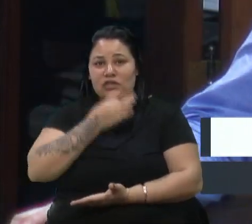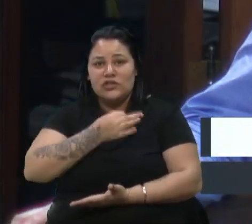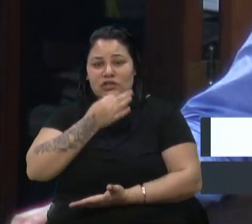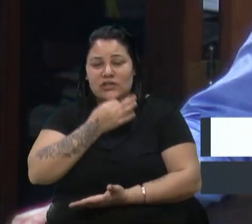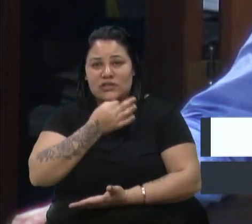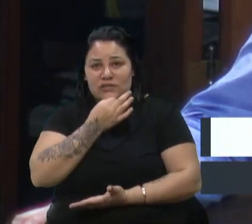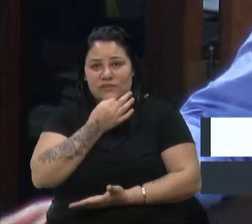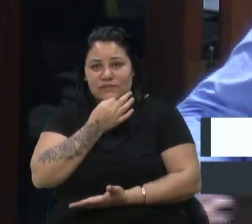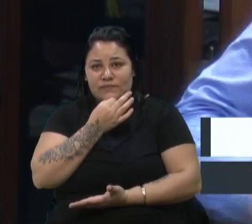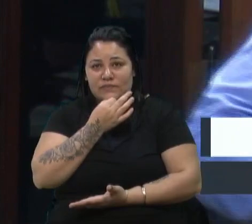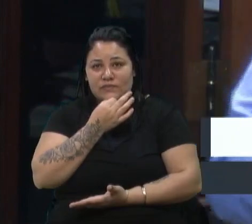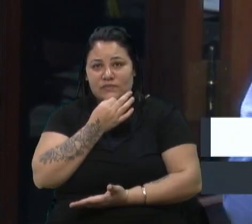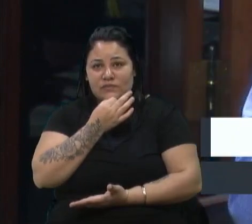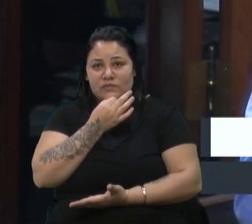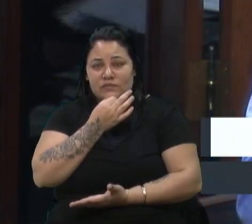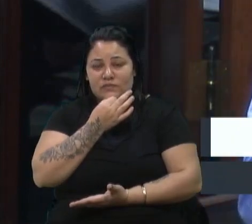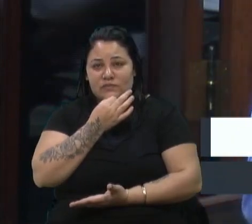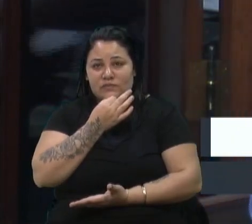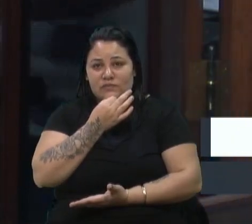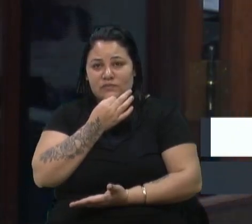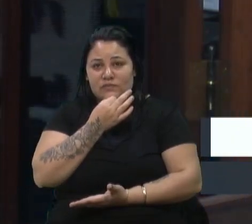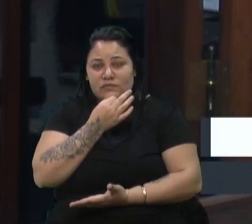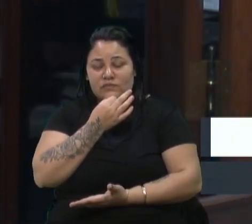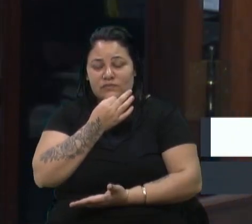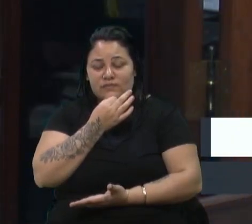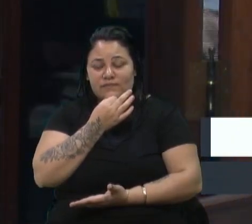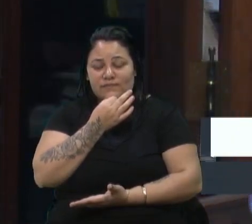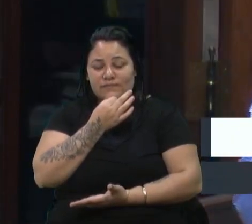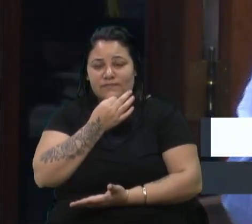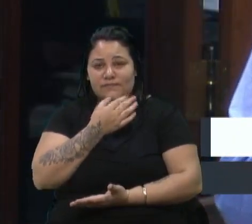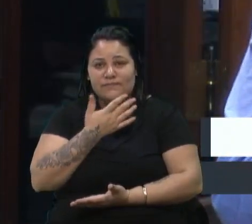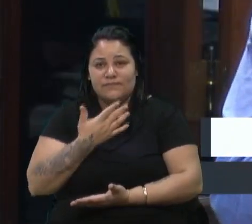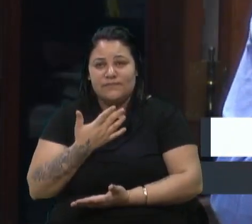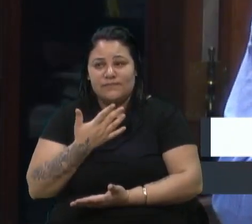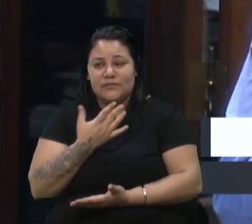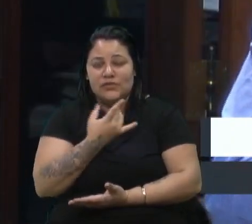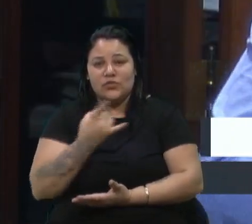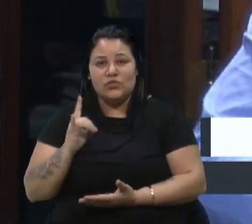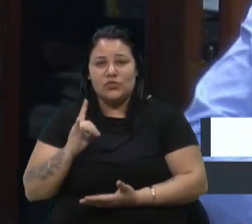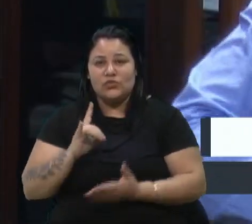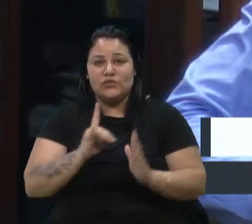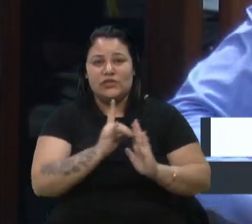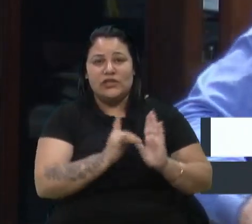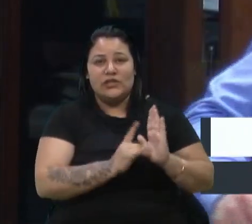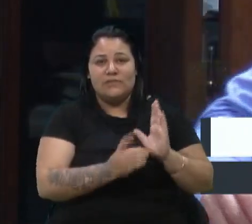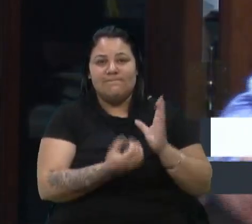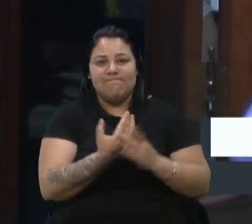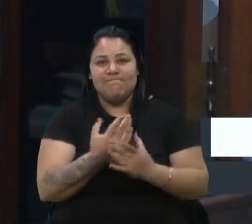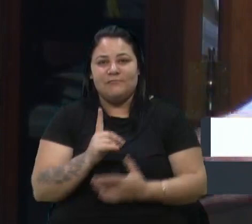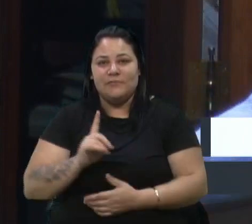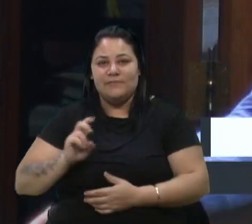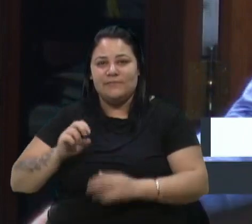cidades no novo decreto estadual. Está aqui o último decreto, emitido dia 15 de setembro.